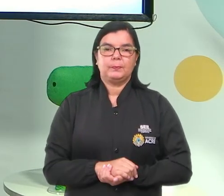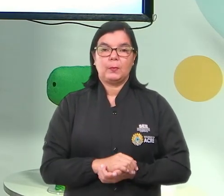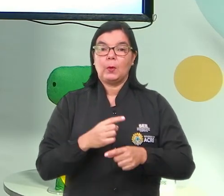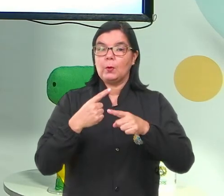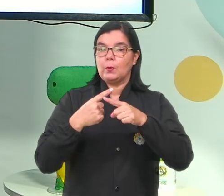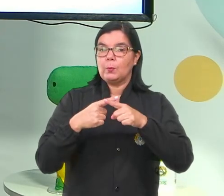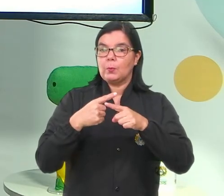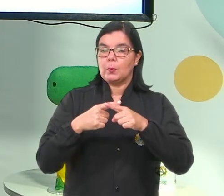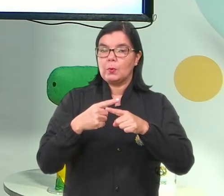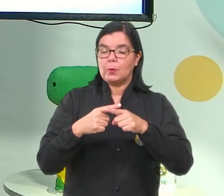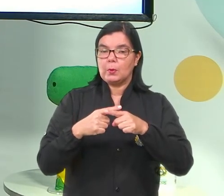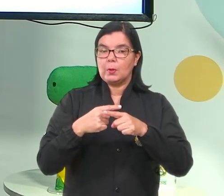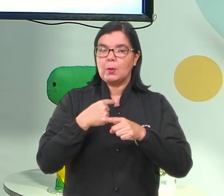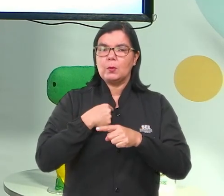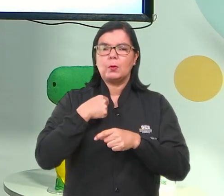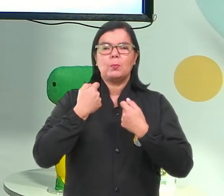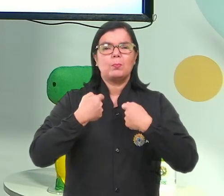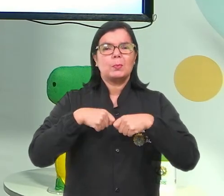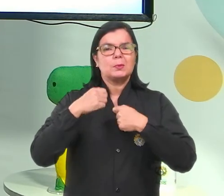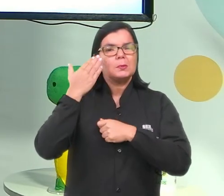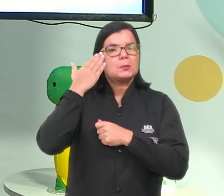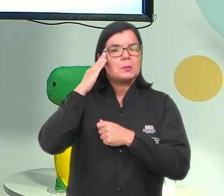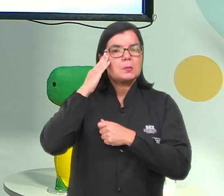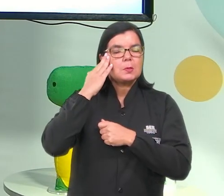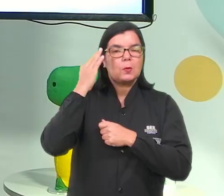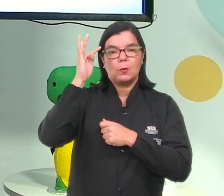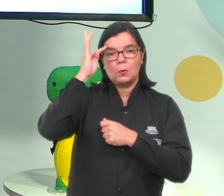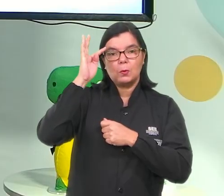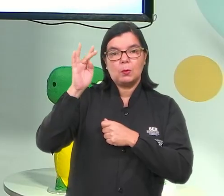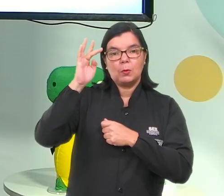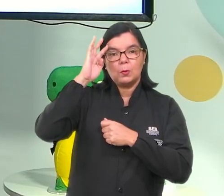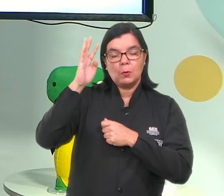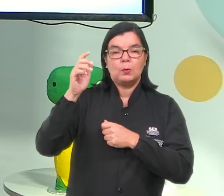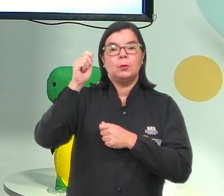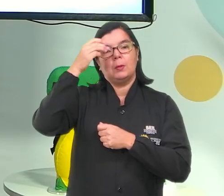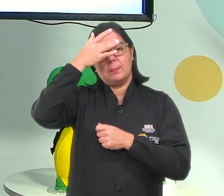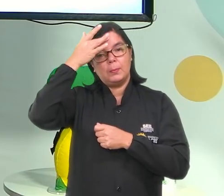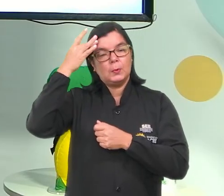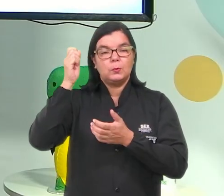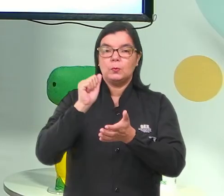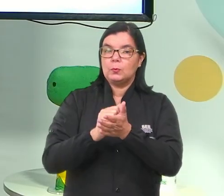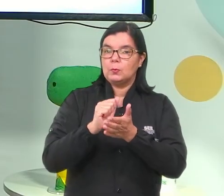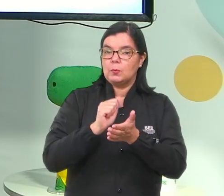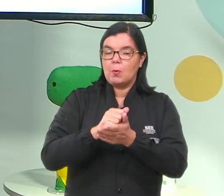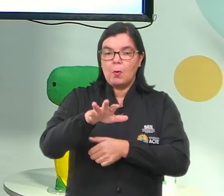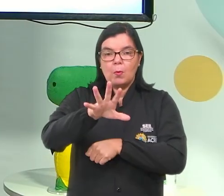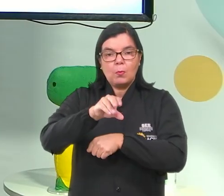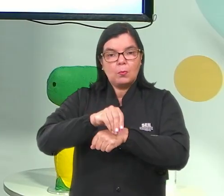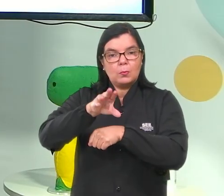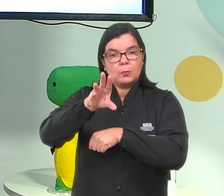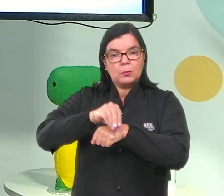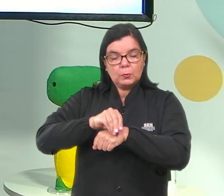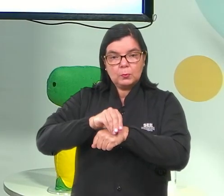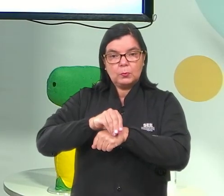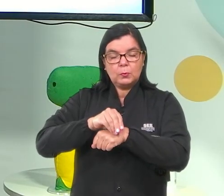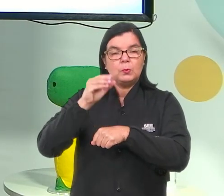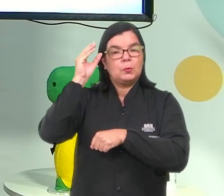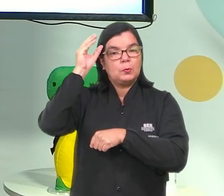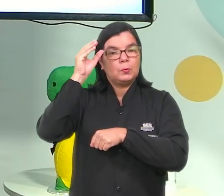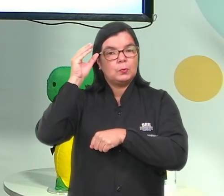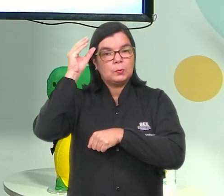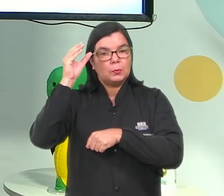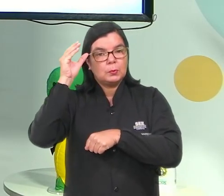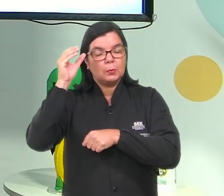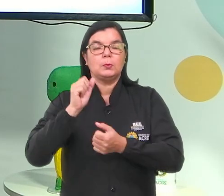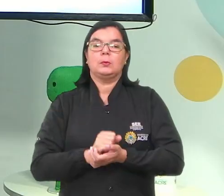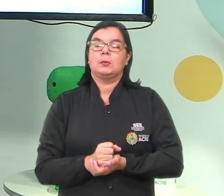que eu tenho que compreender teóricos, autores, absorver objetos de